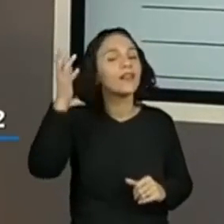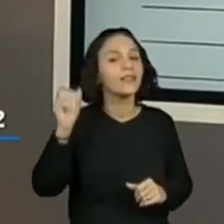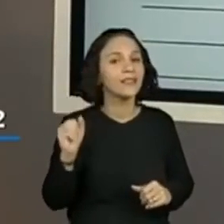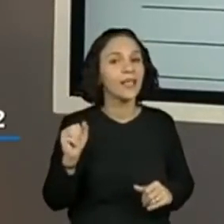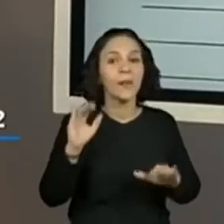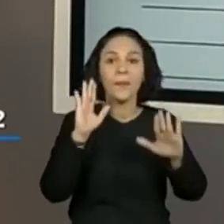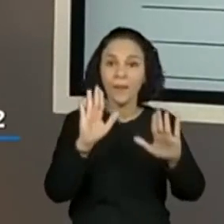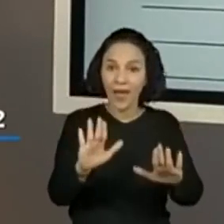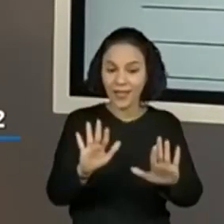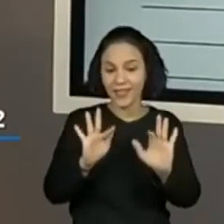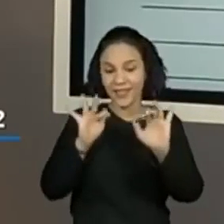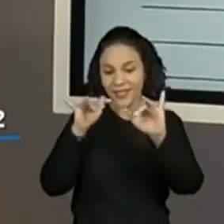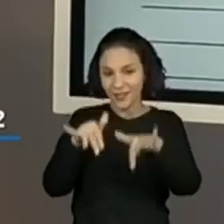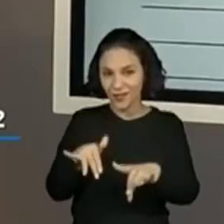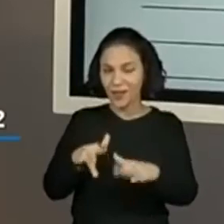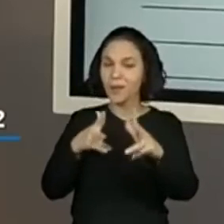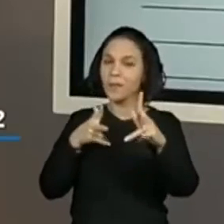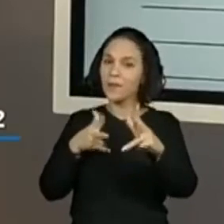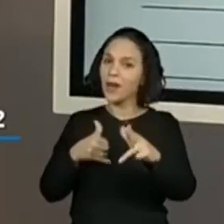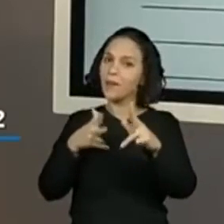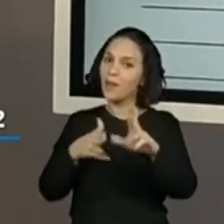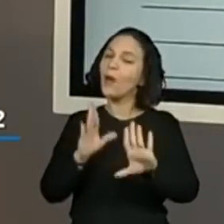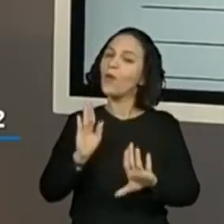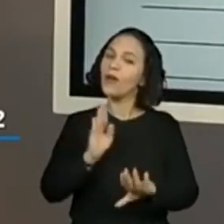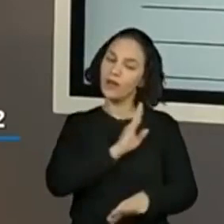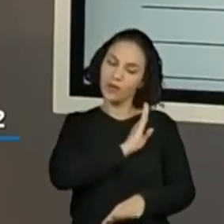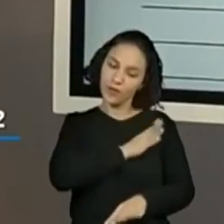o final tem que ser o que a gente escolheu juntos.